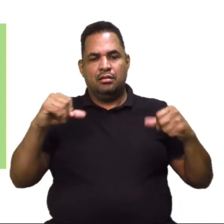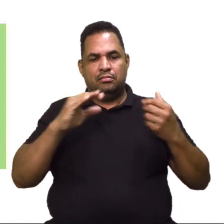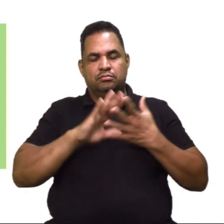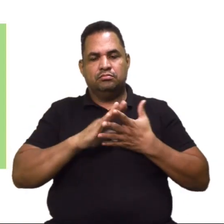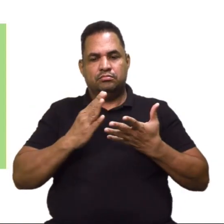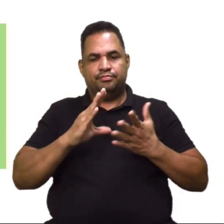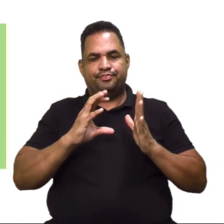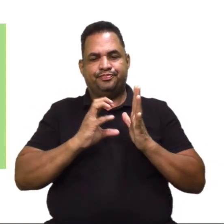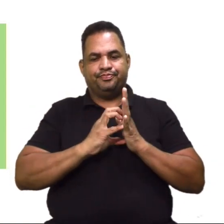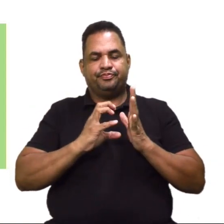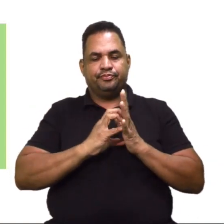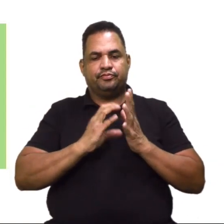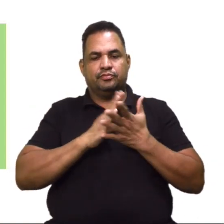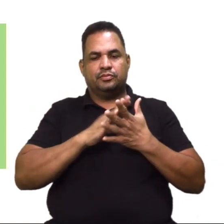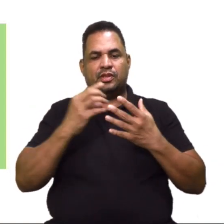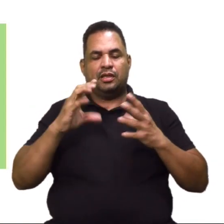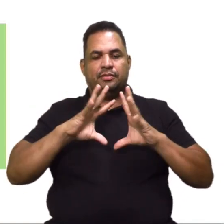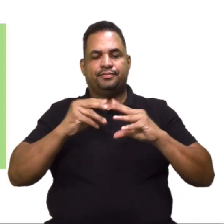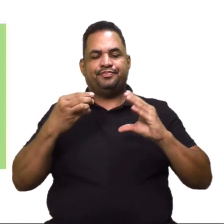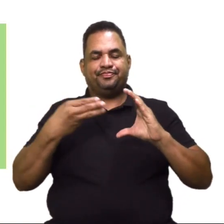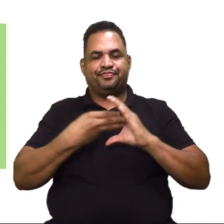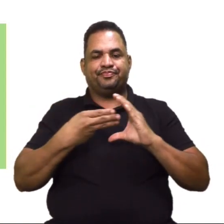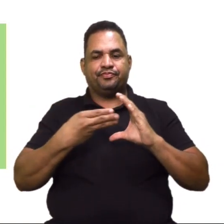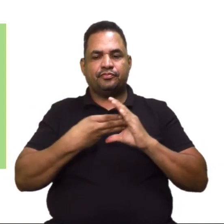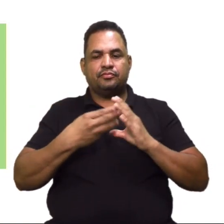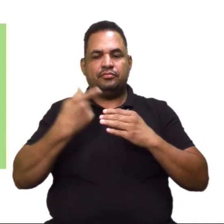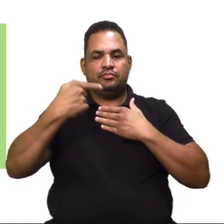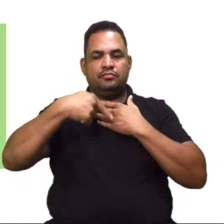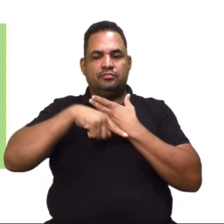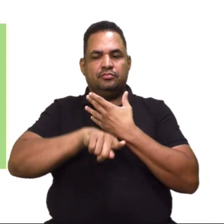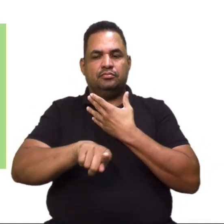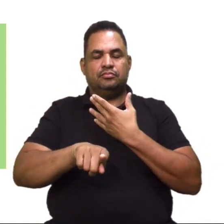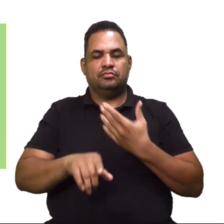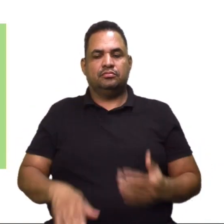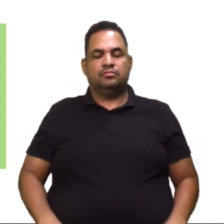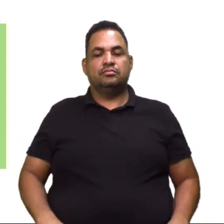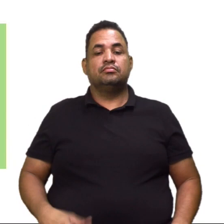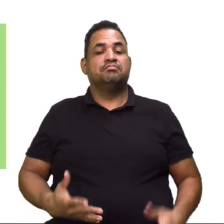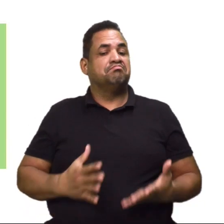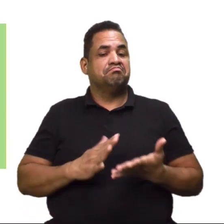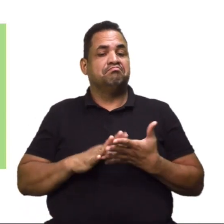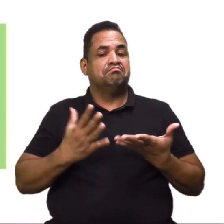células, os linfócitos T, que são as nossas células de defesa. Então você fica